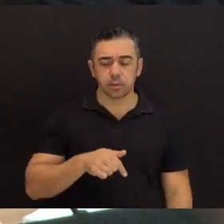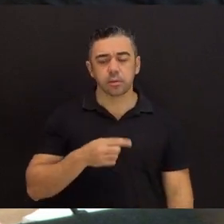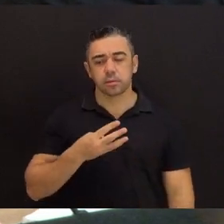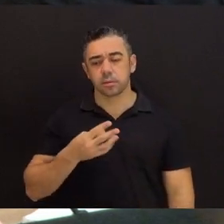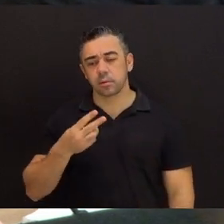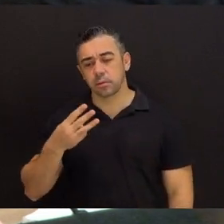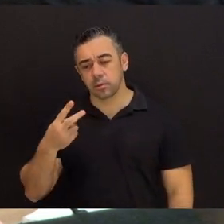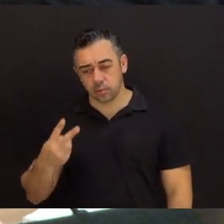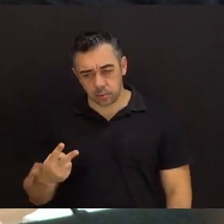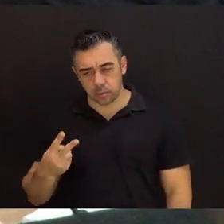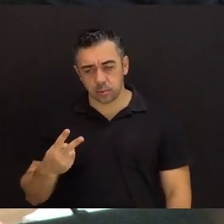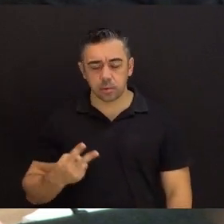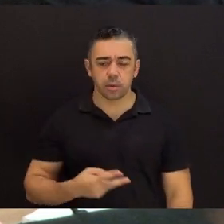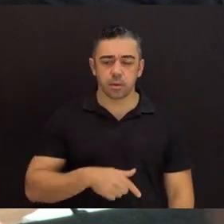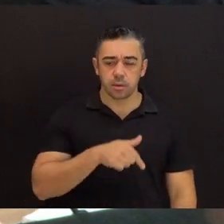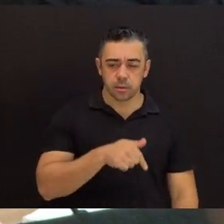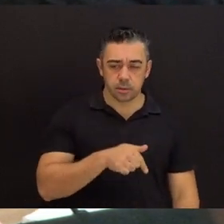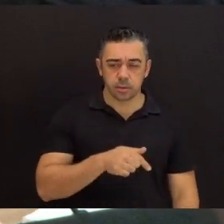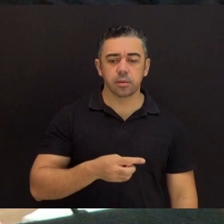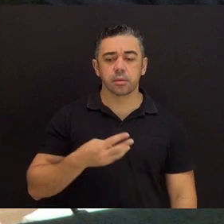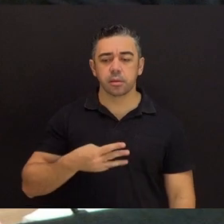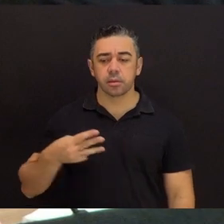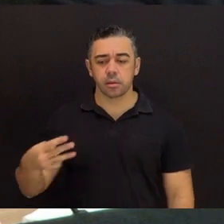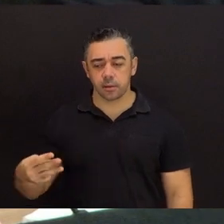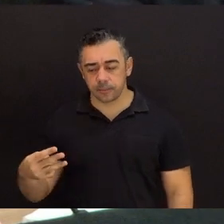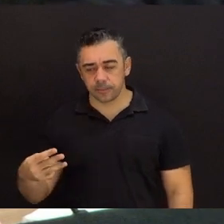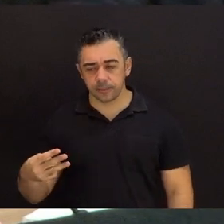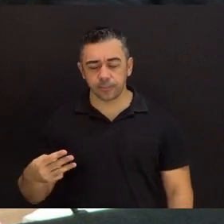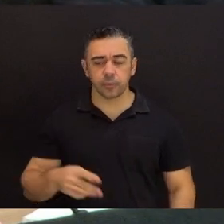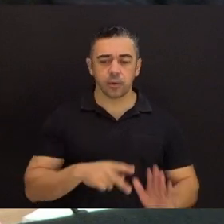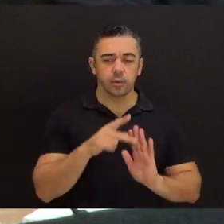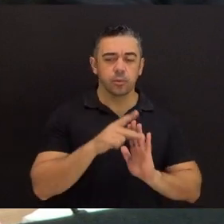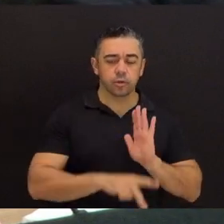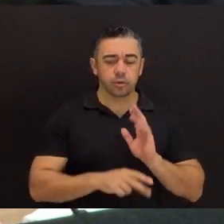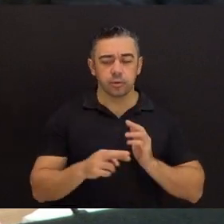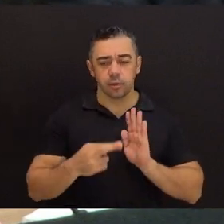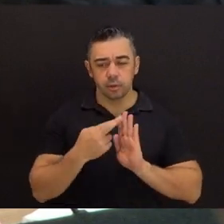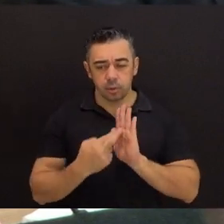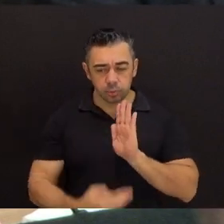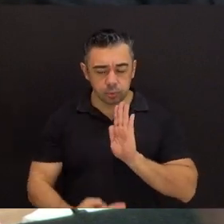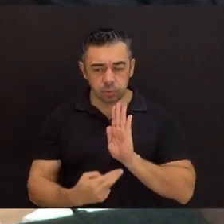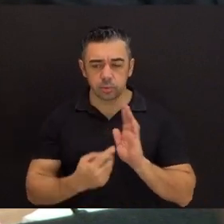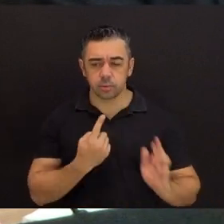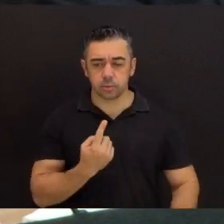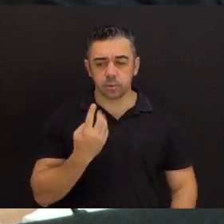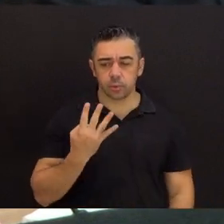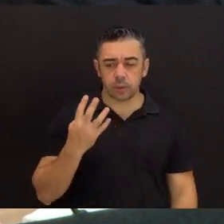e 733 e o projeto de resolução 145